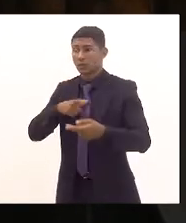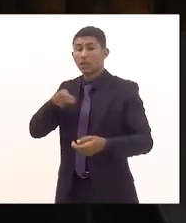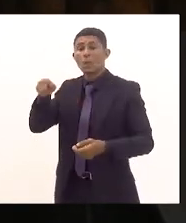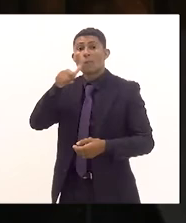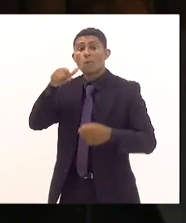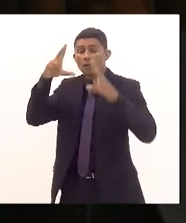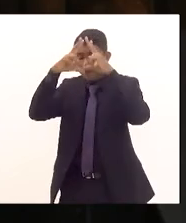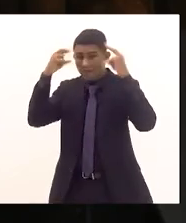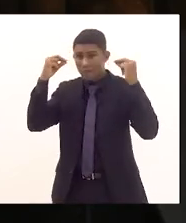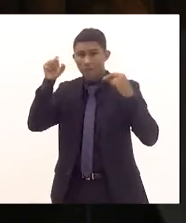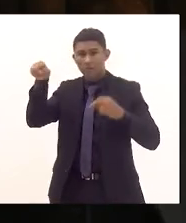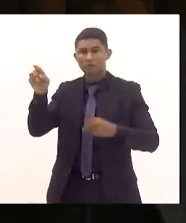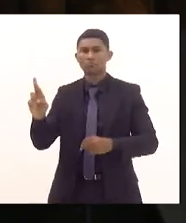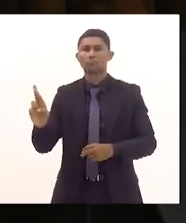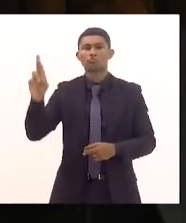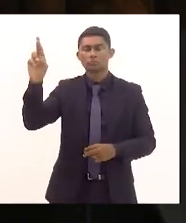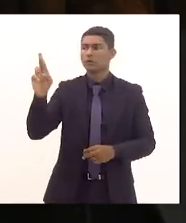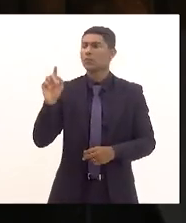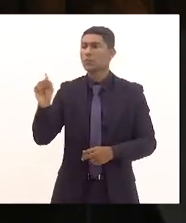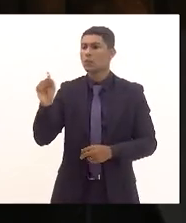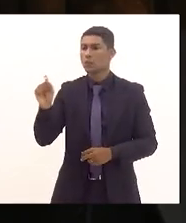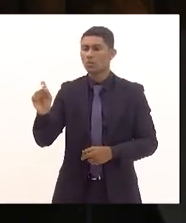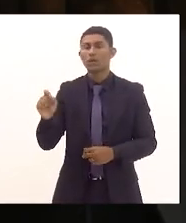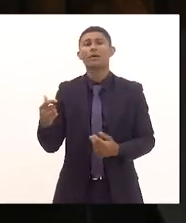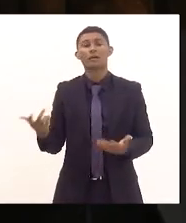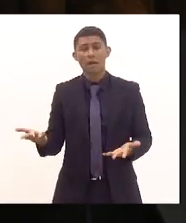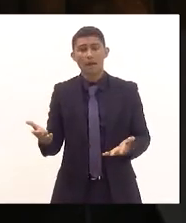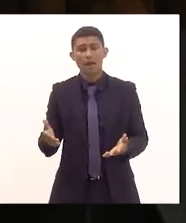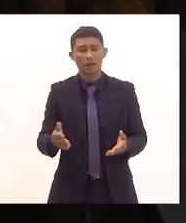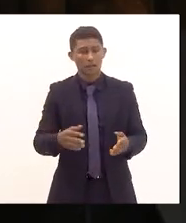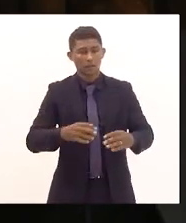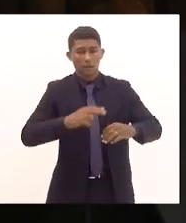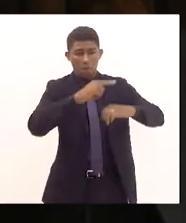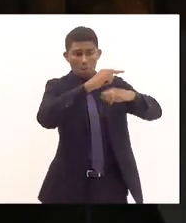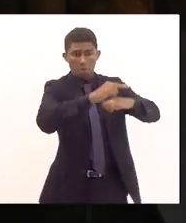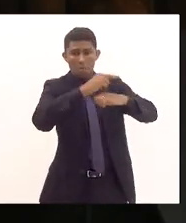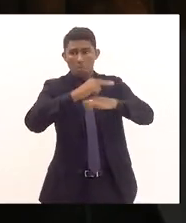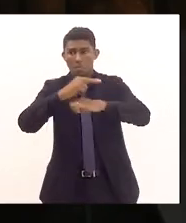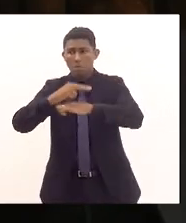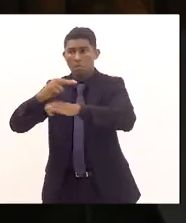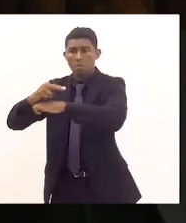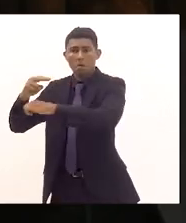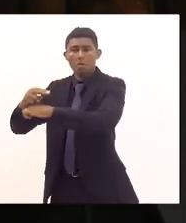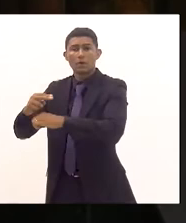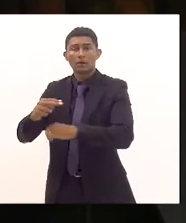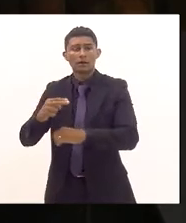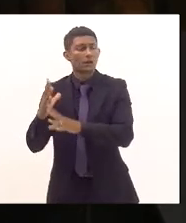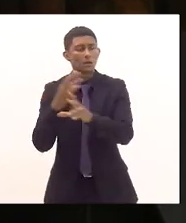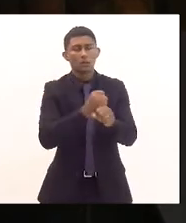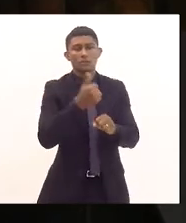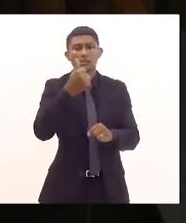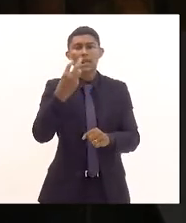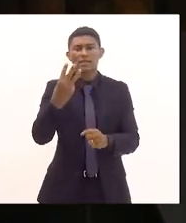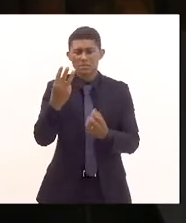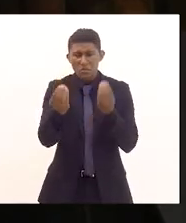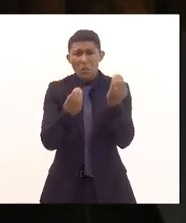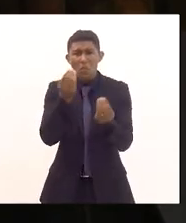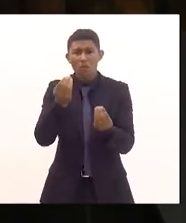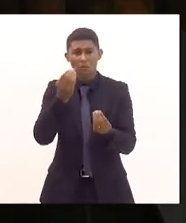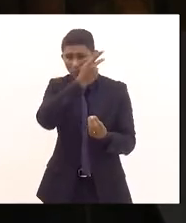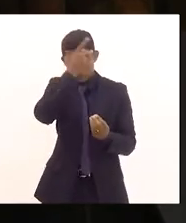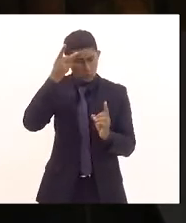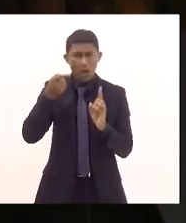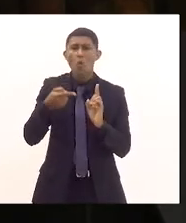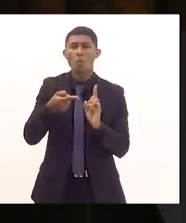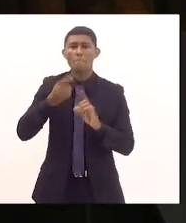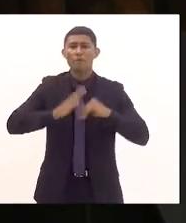obstétrica responsável por 13 leitos 13 leitos como que isso é possível e a